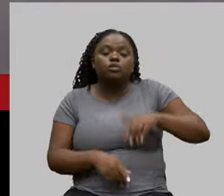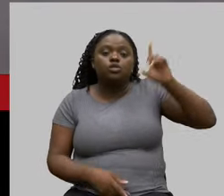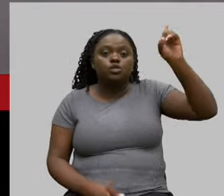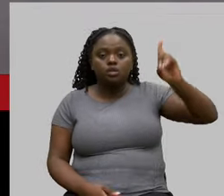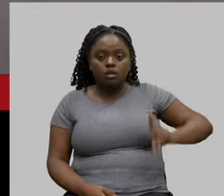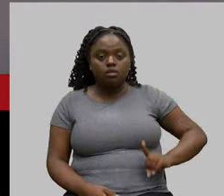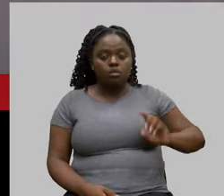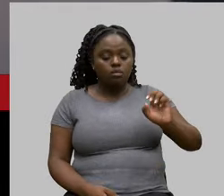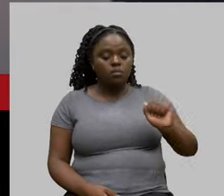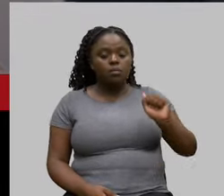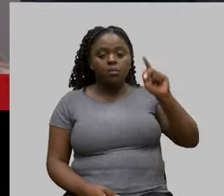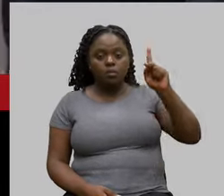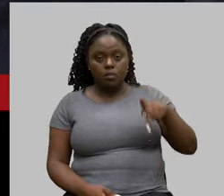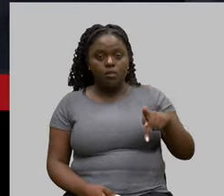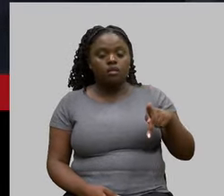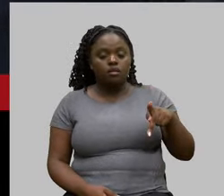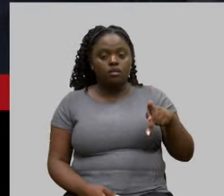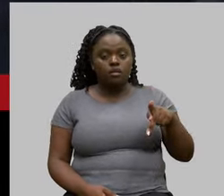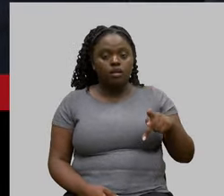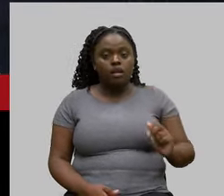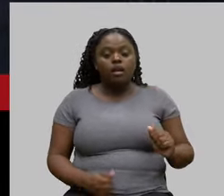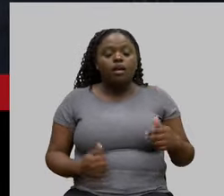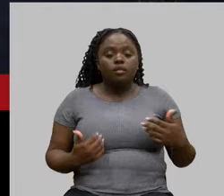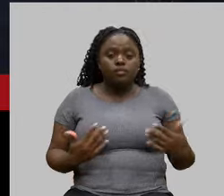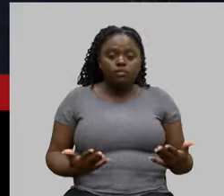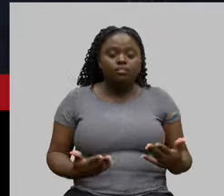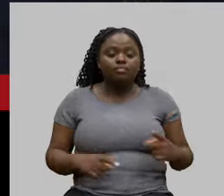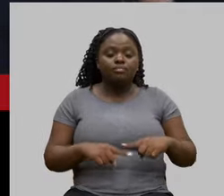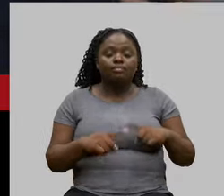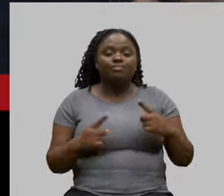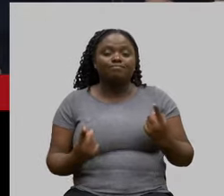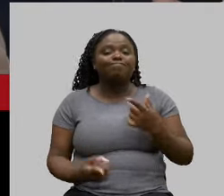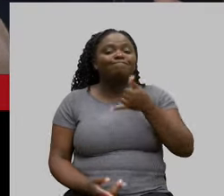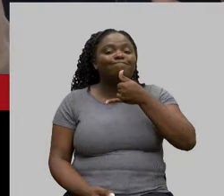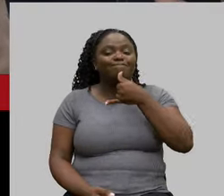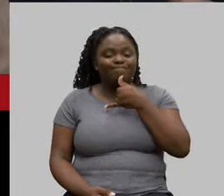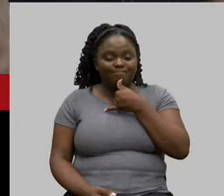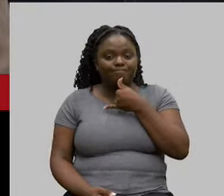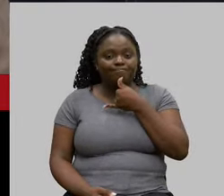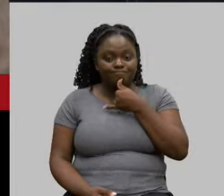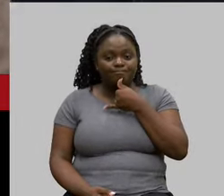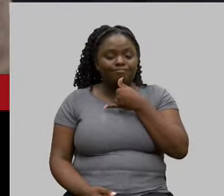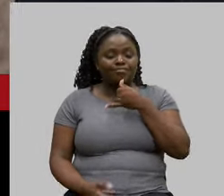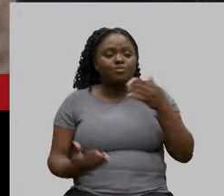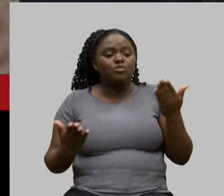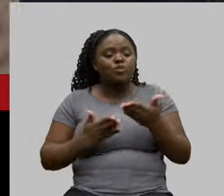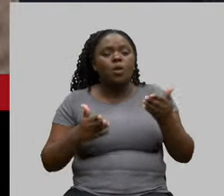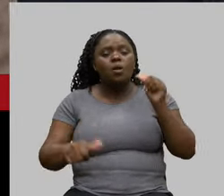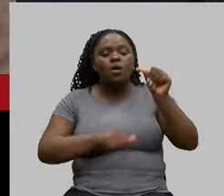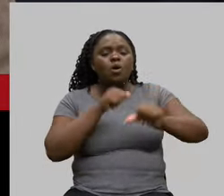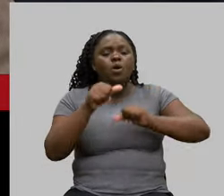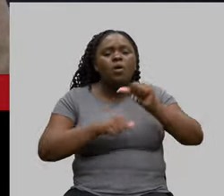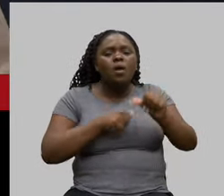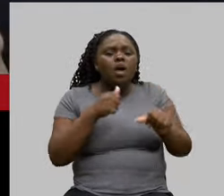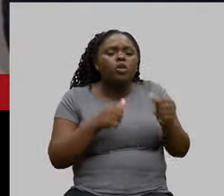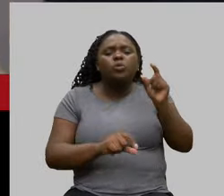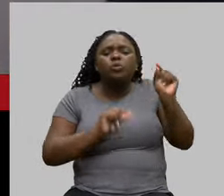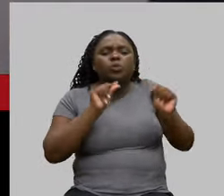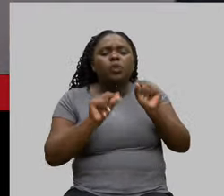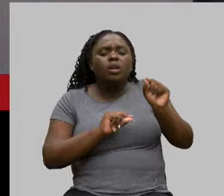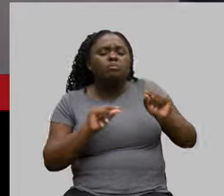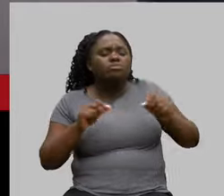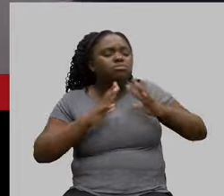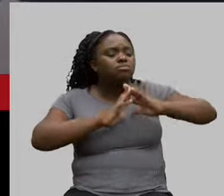uma aposentadoria no entanto infelizmente isso Tem se tornado um inferno na vida das pessoas e é